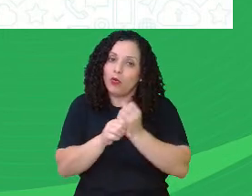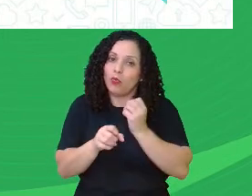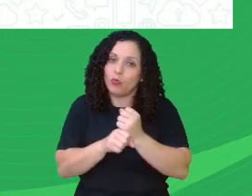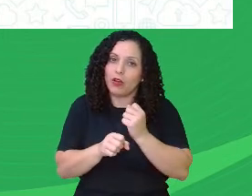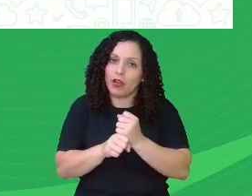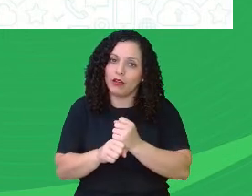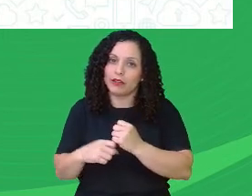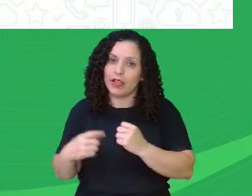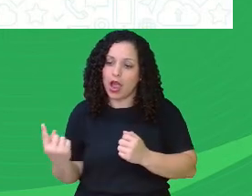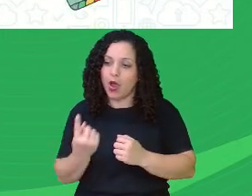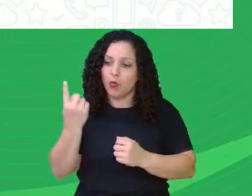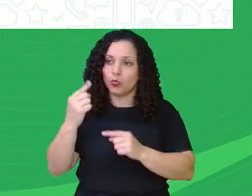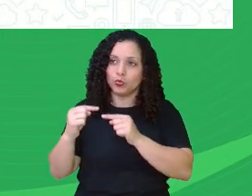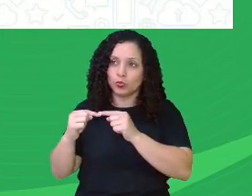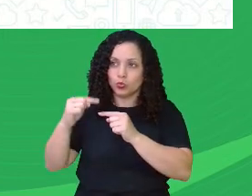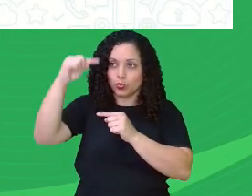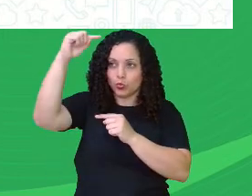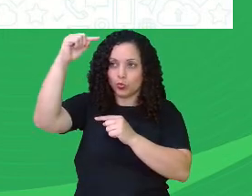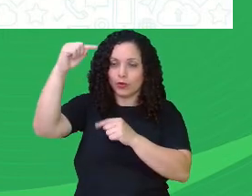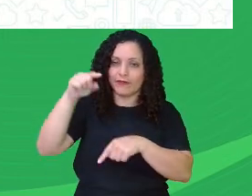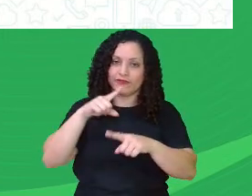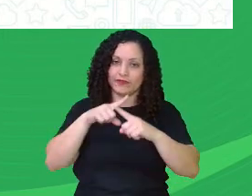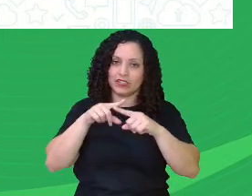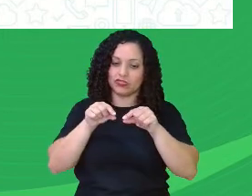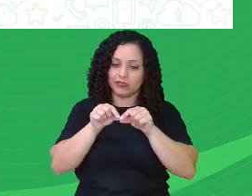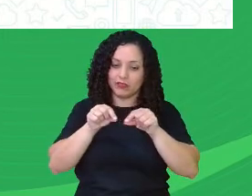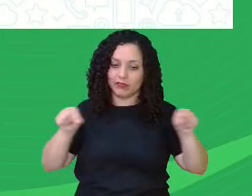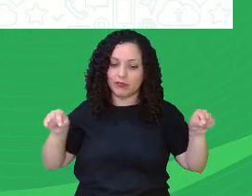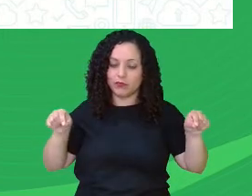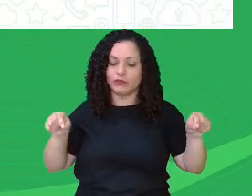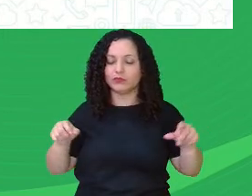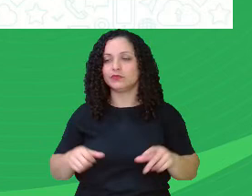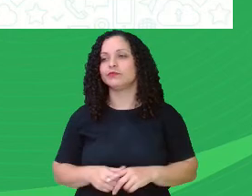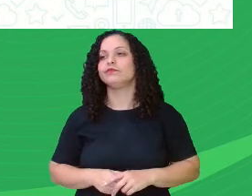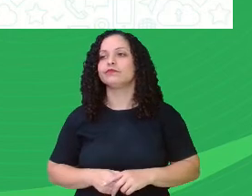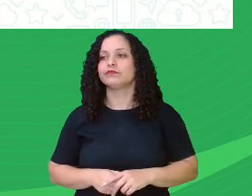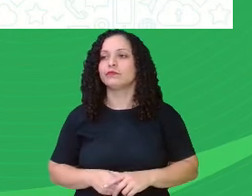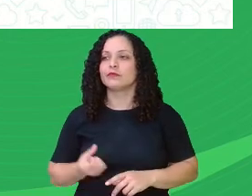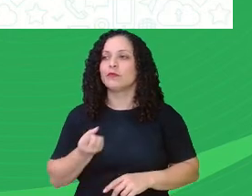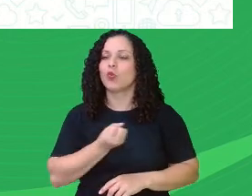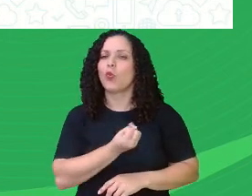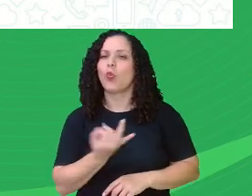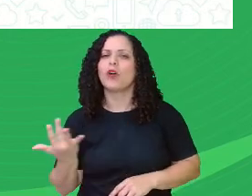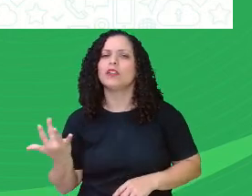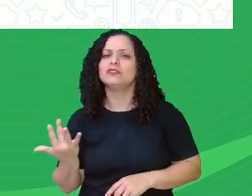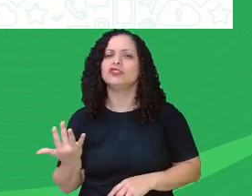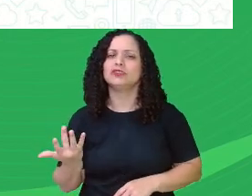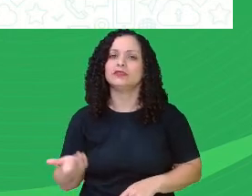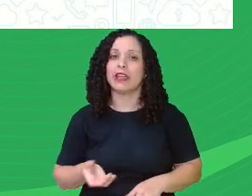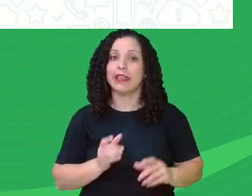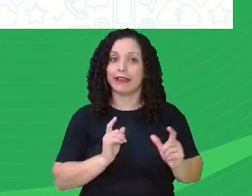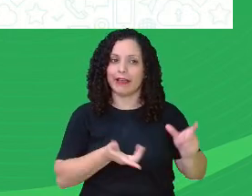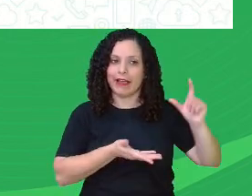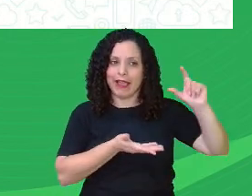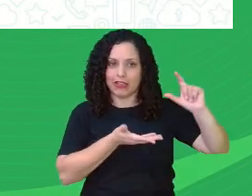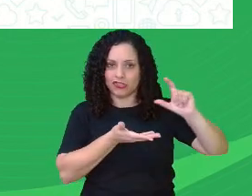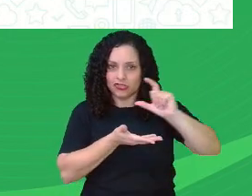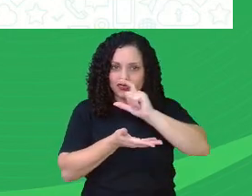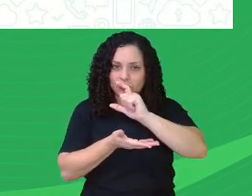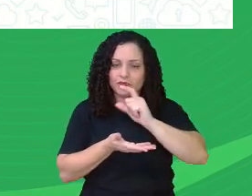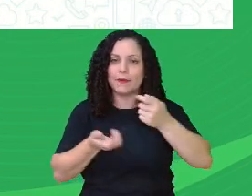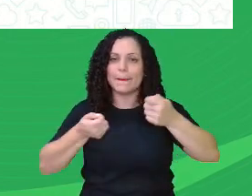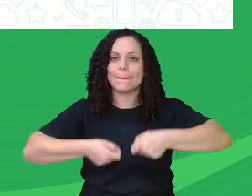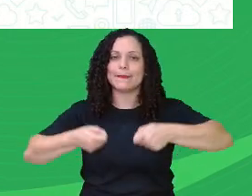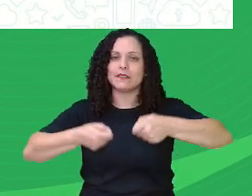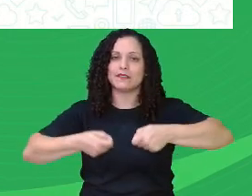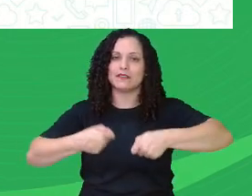bora lá ver como é que a gente vai fazer. Eu coloquei as figuras aí, ó. Quantas caixas do tipo 2 serão necessárias para fazer essa transferência? Para colocar na tipo